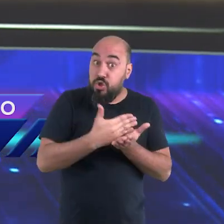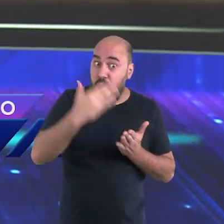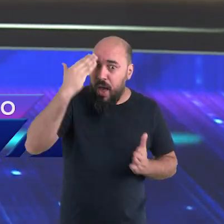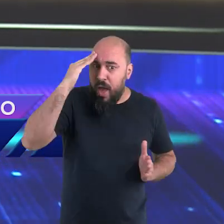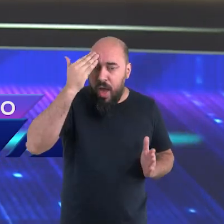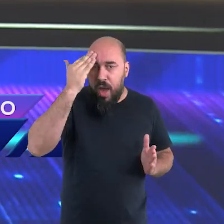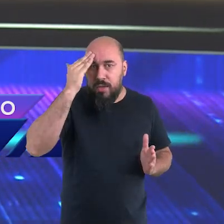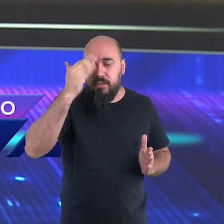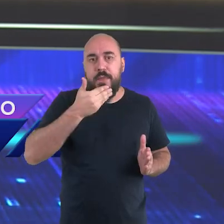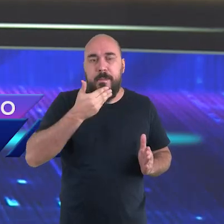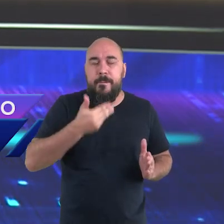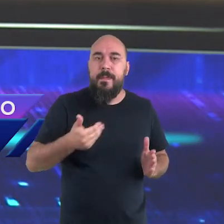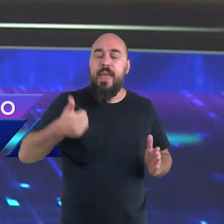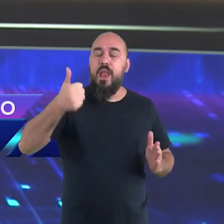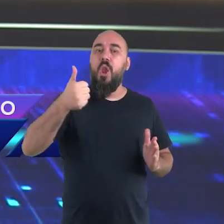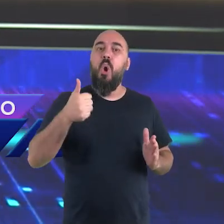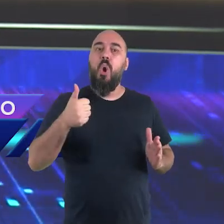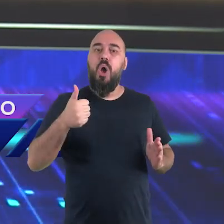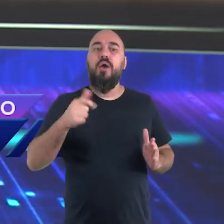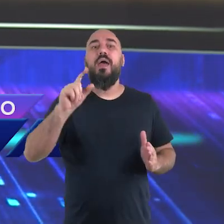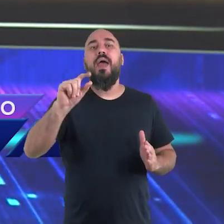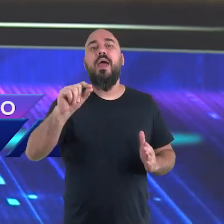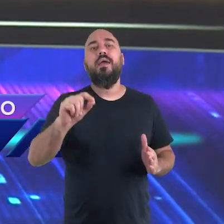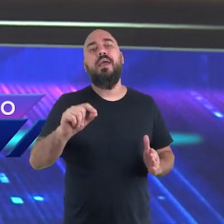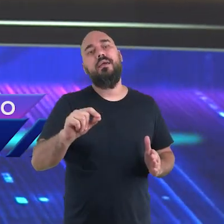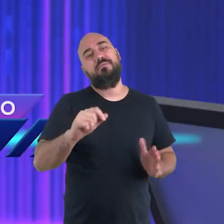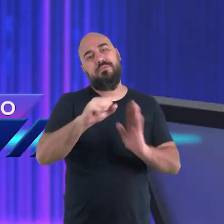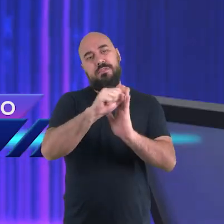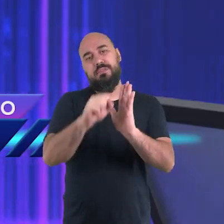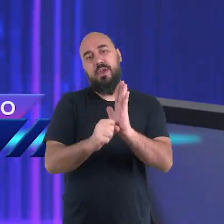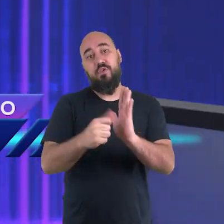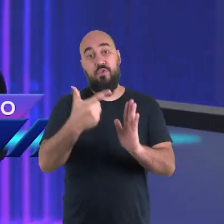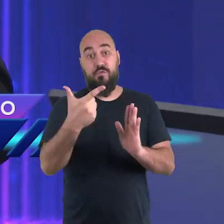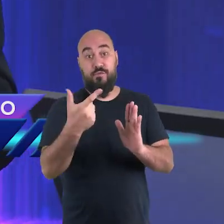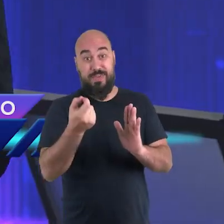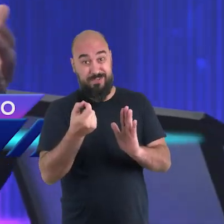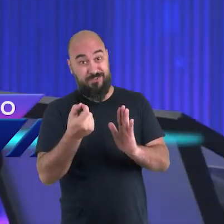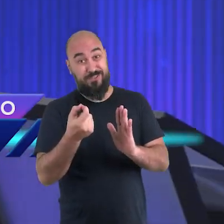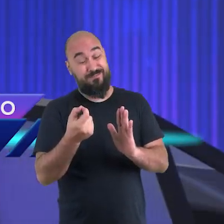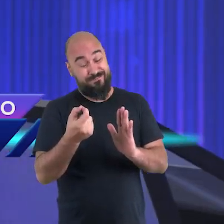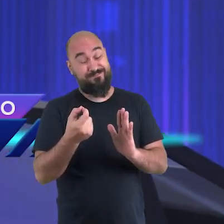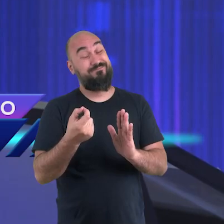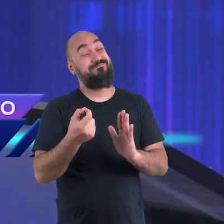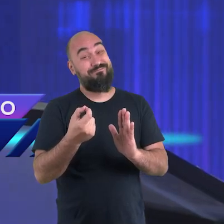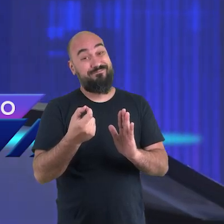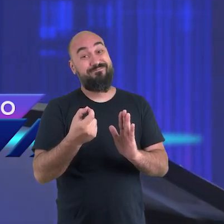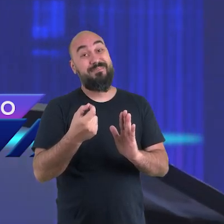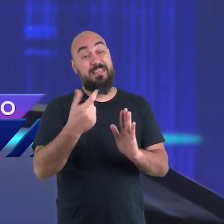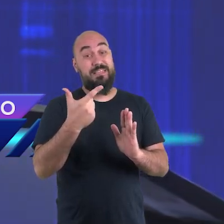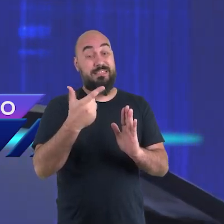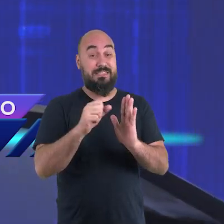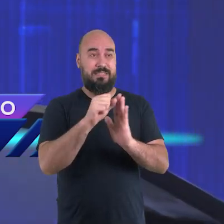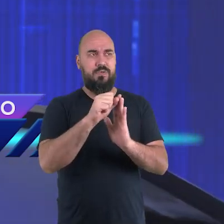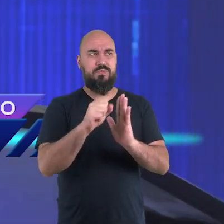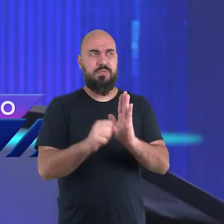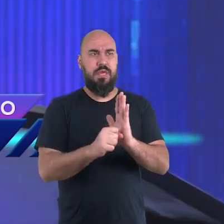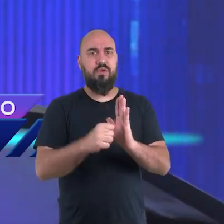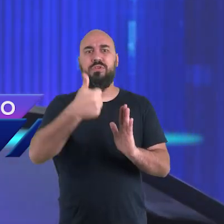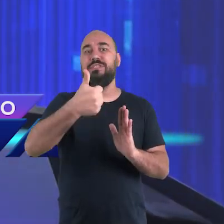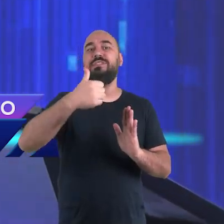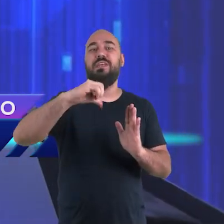a entender melhor a profecia. Eles entenderam o tempo, na época, mas